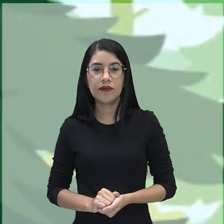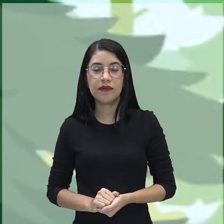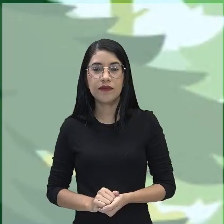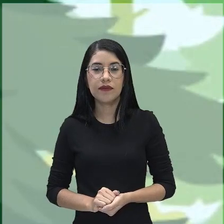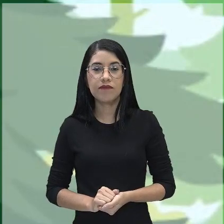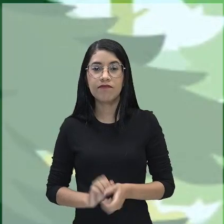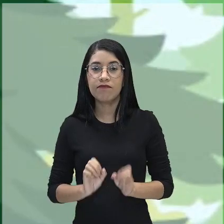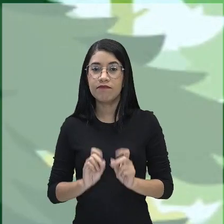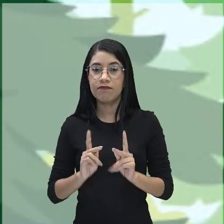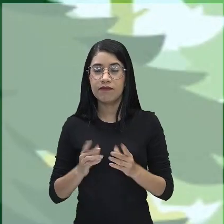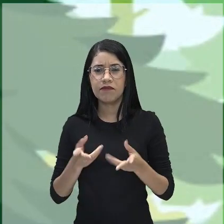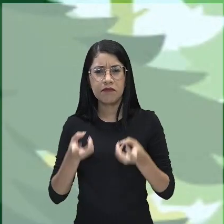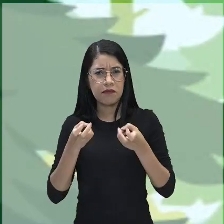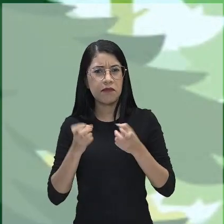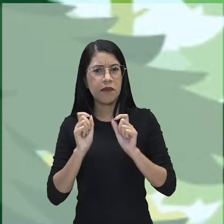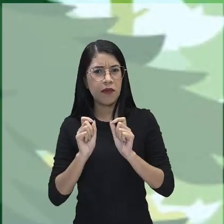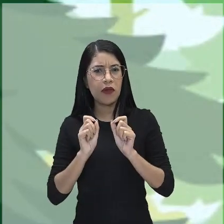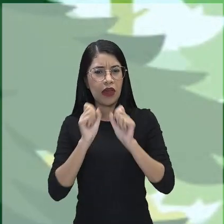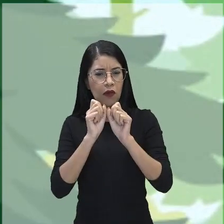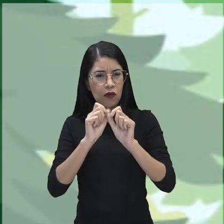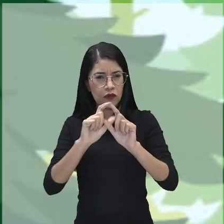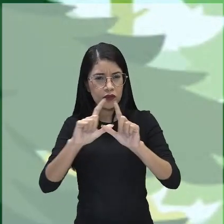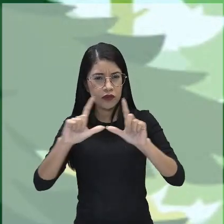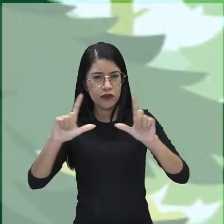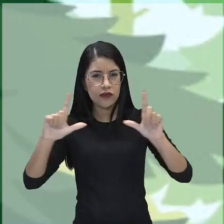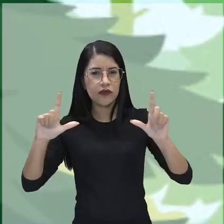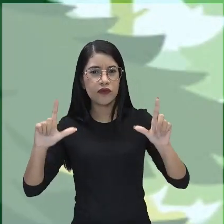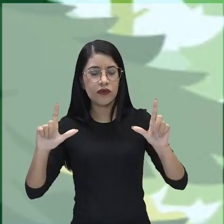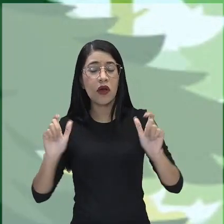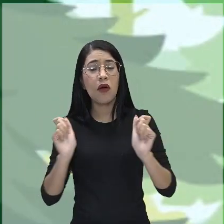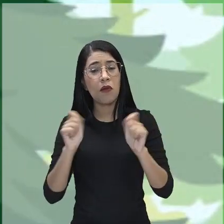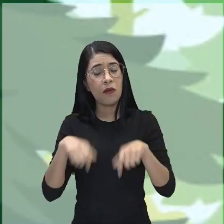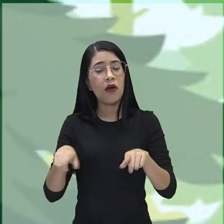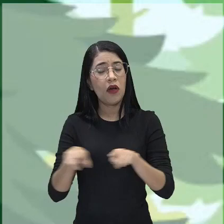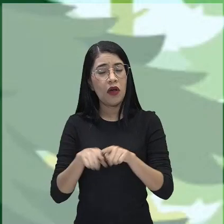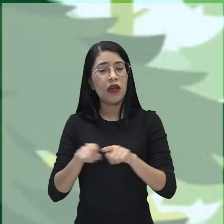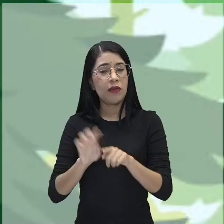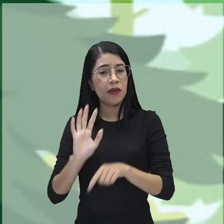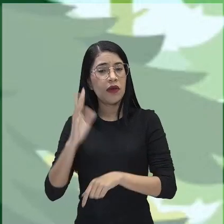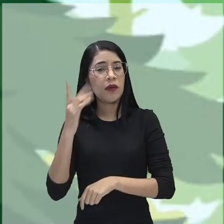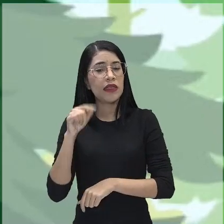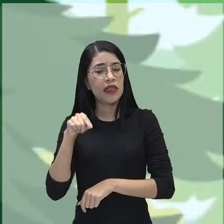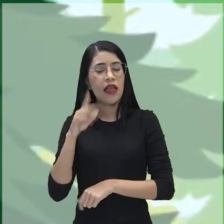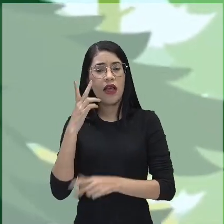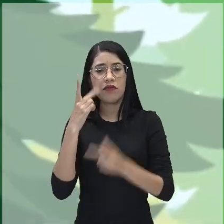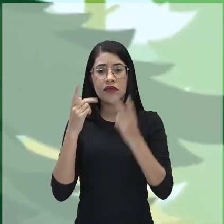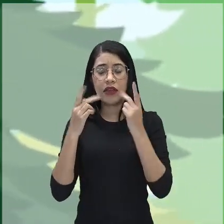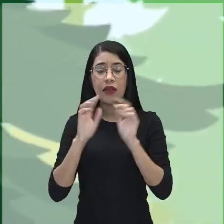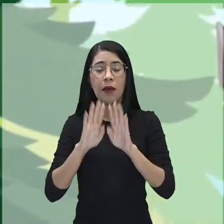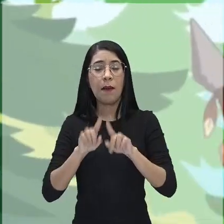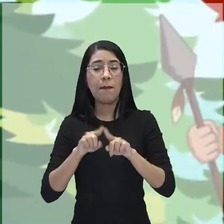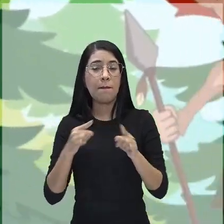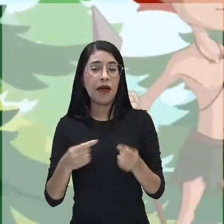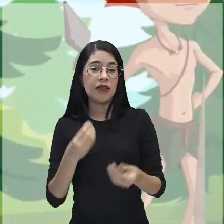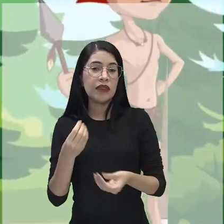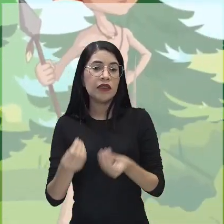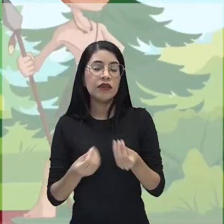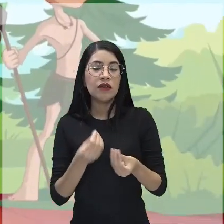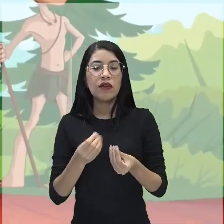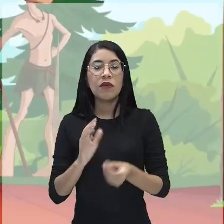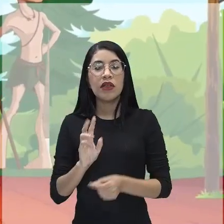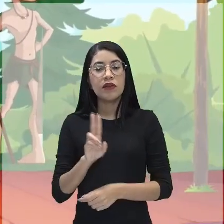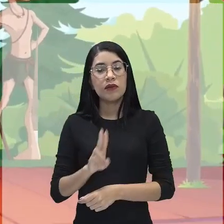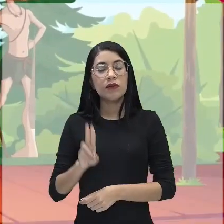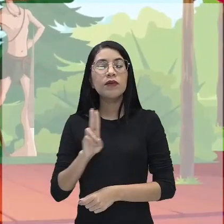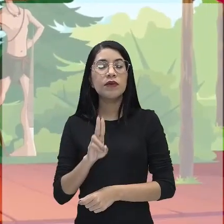muito bem. Viram só? Então, isso também pode acontecer no teatro, só que eles vão utilizar o